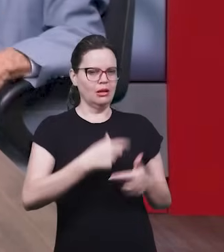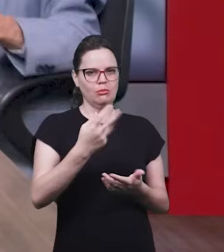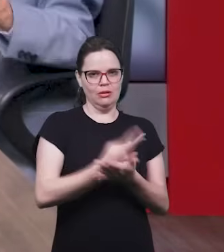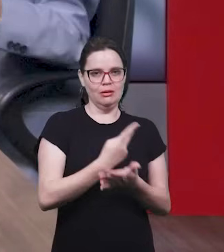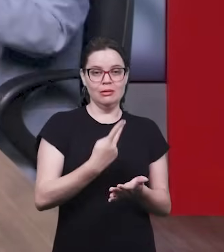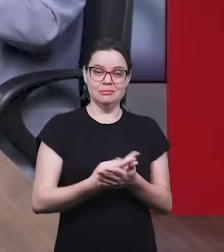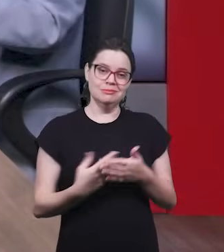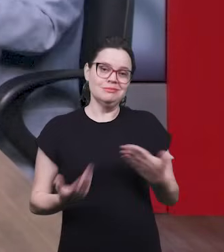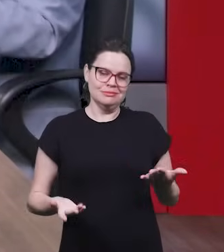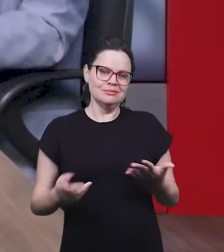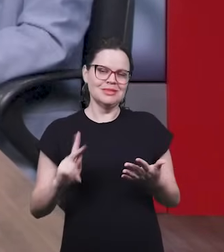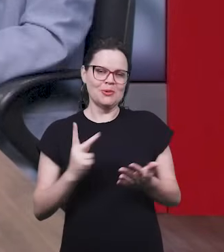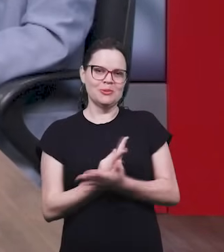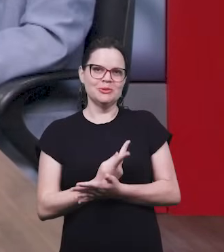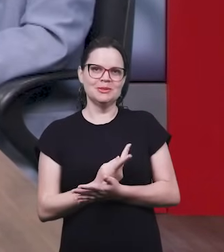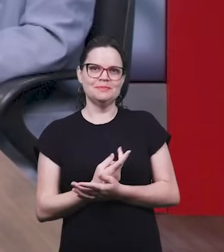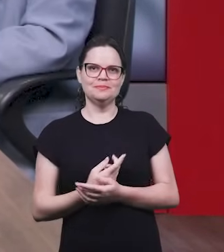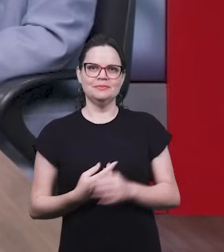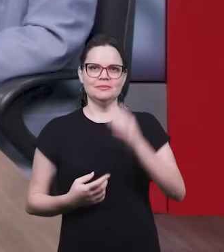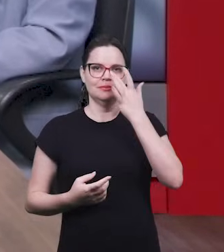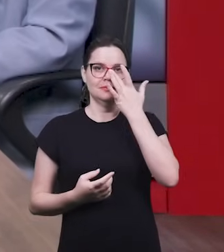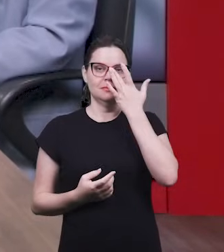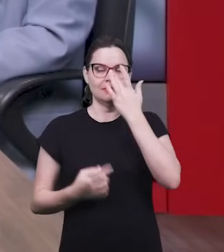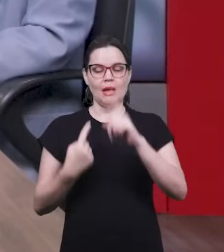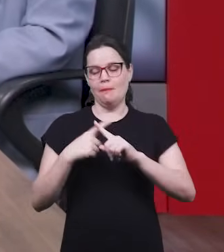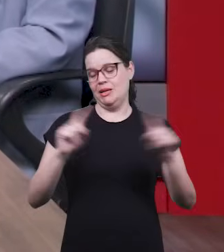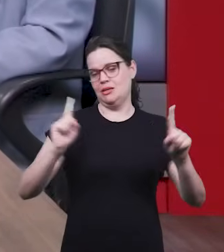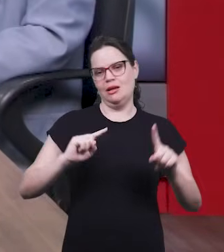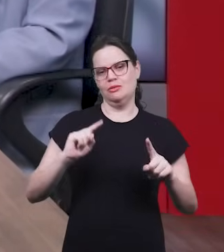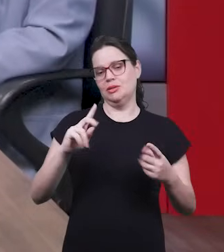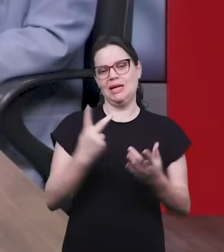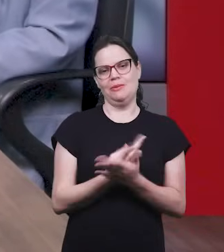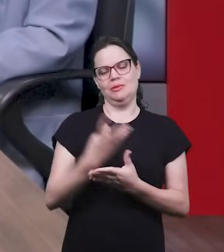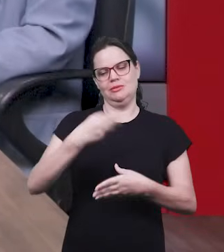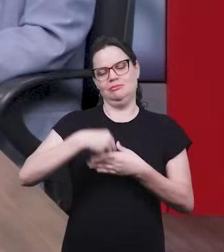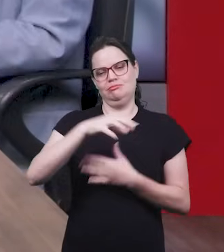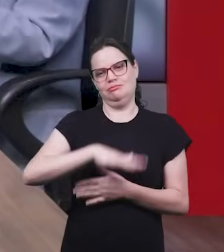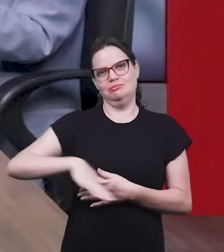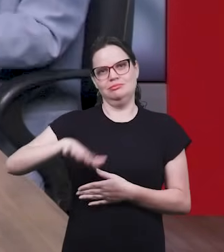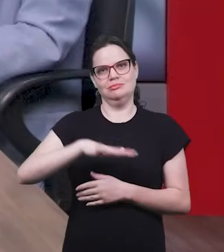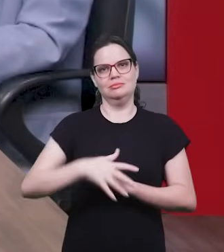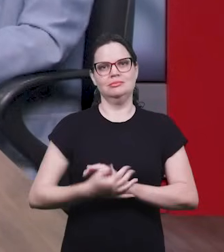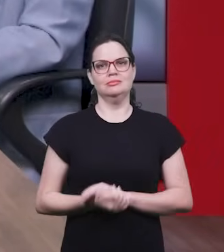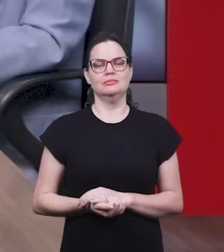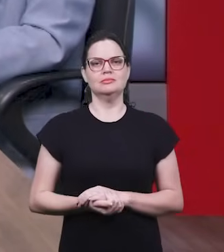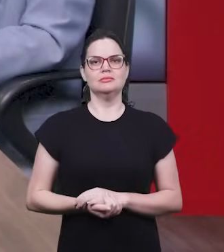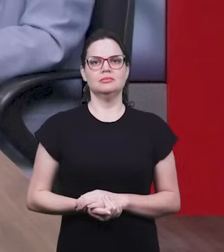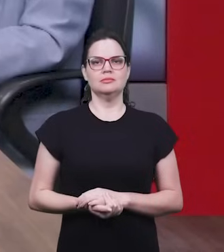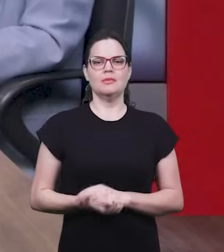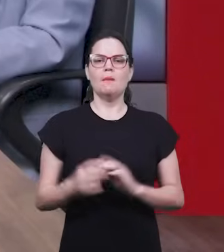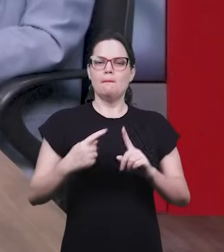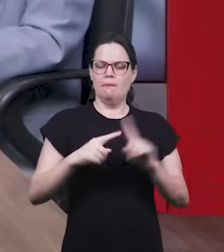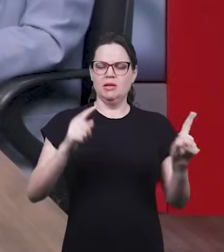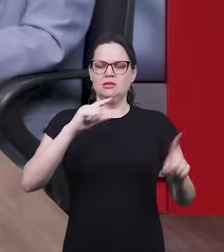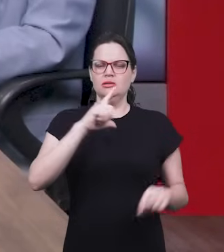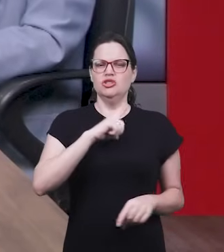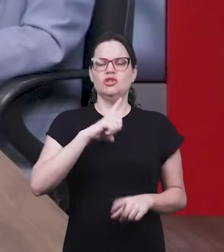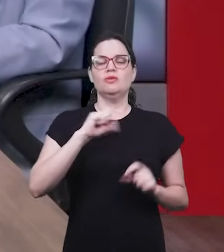de qualquer jeito. Mas era capacidade de, naquilo ali, né? Não outras coisas, não. Eu tinha